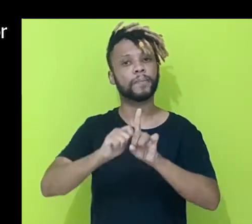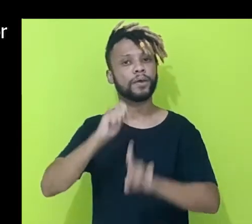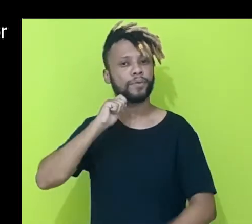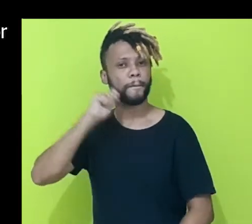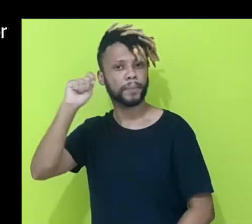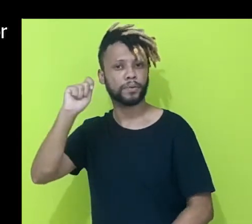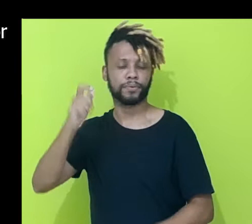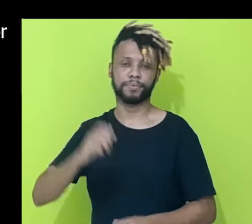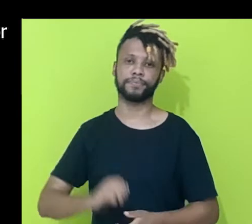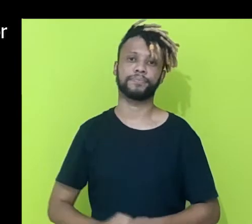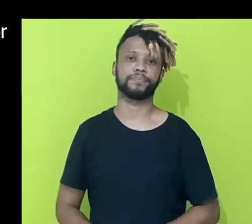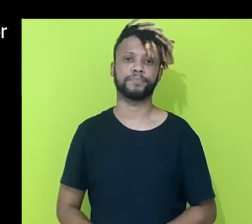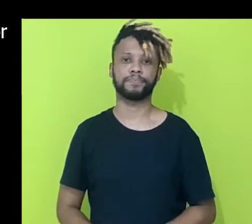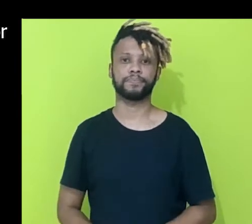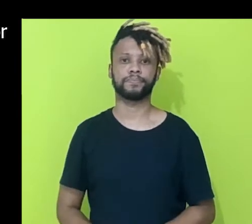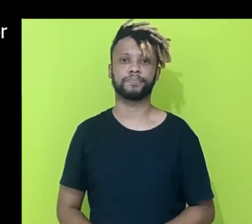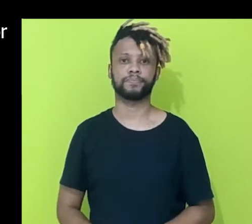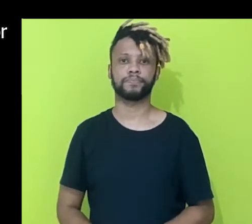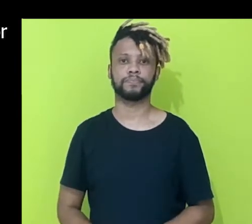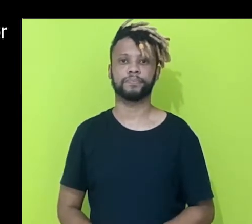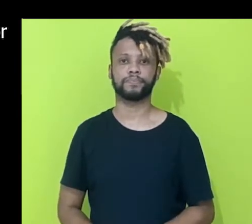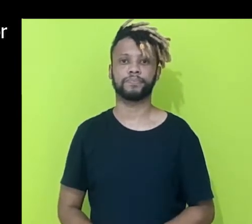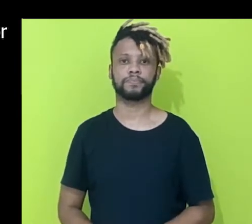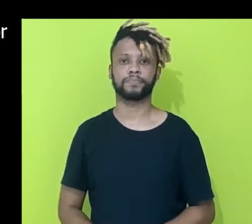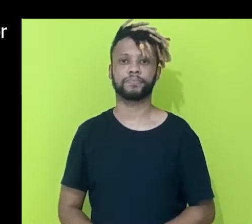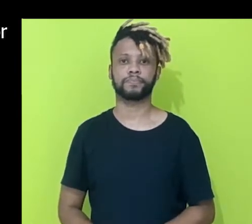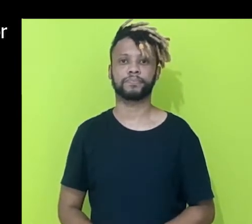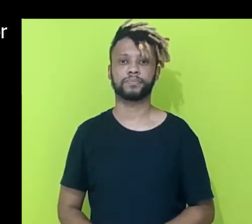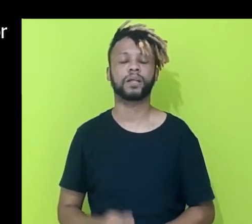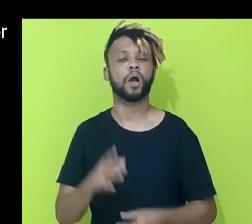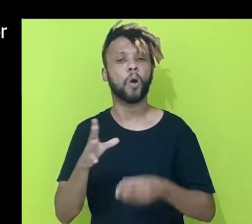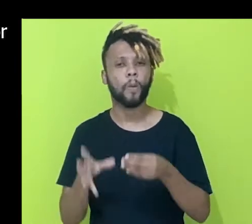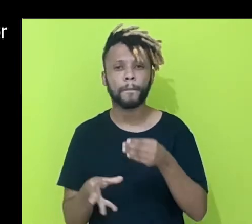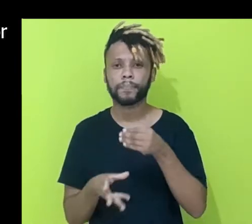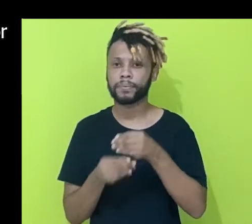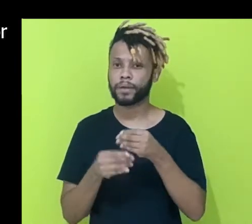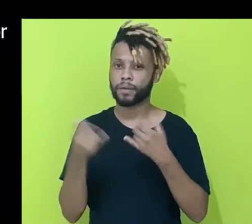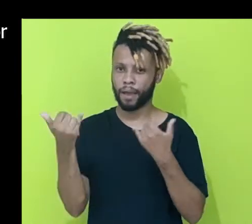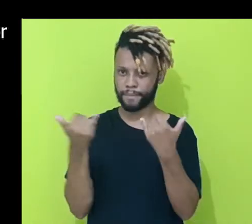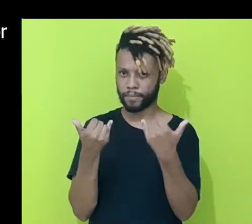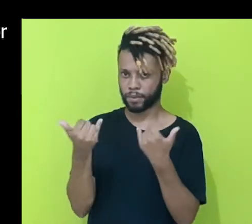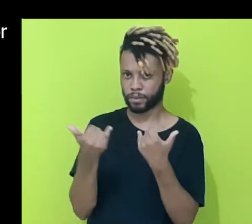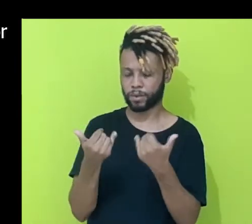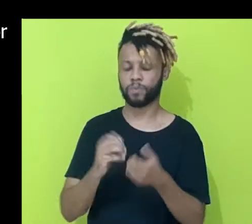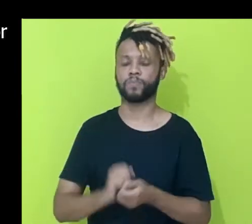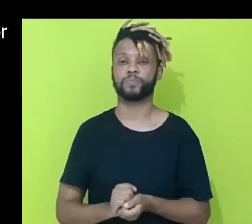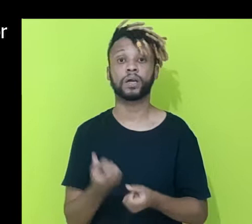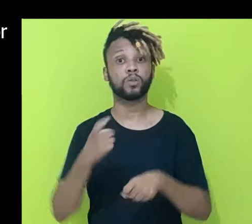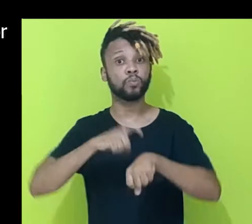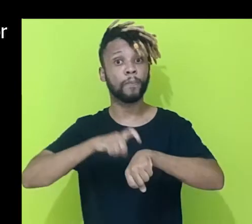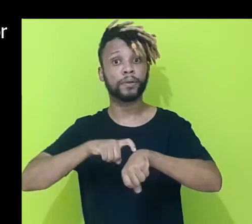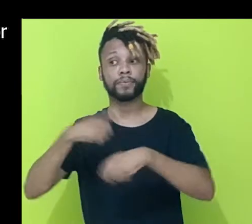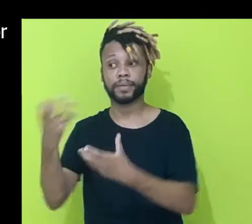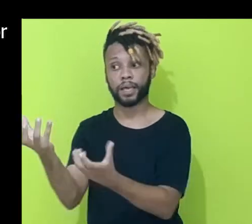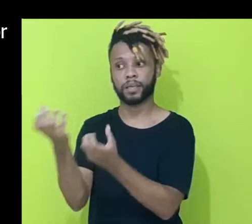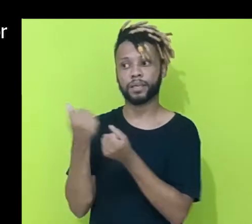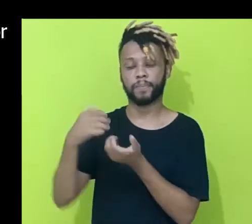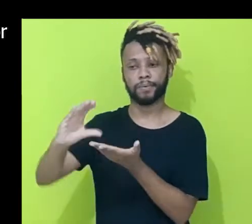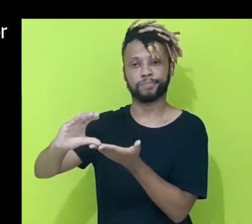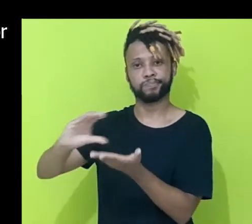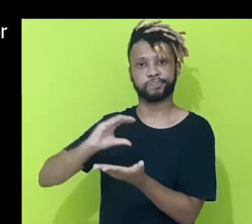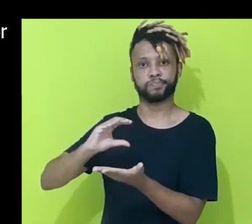Complementando aqui a informação sobre como você recebe o recurso, né, do patrocinador, o recurso ele deve ser